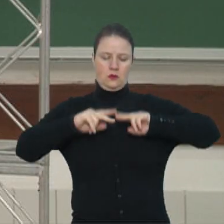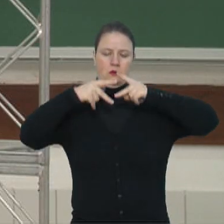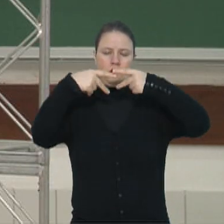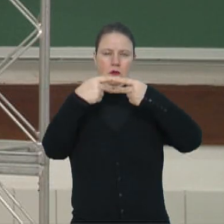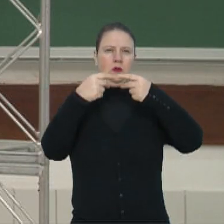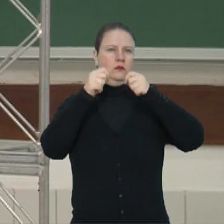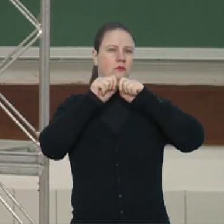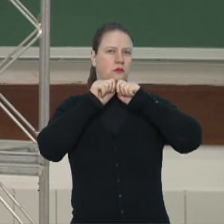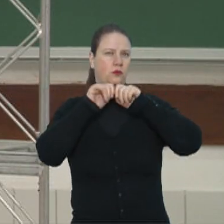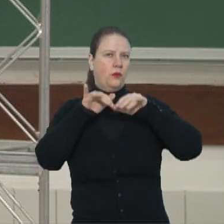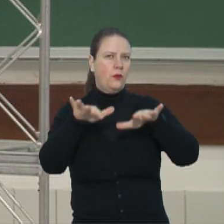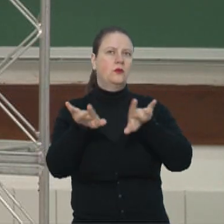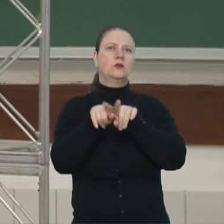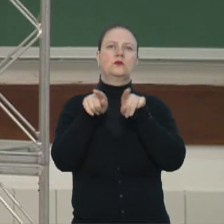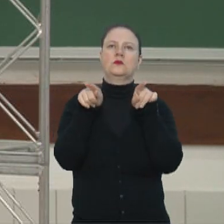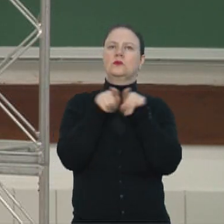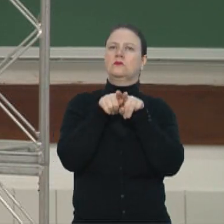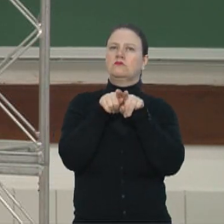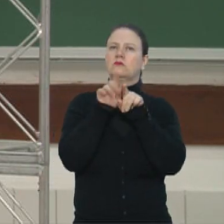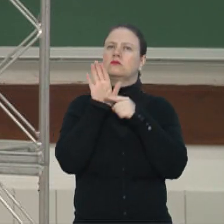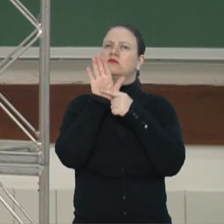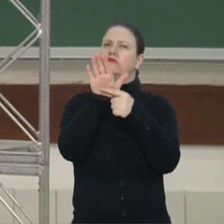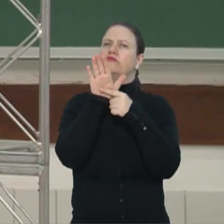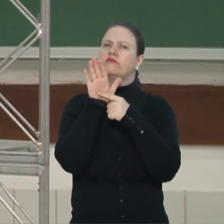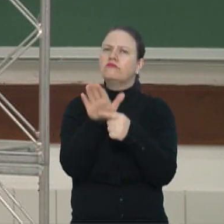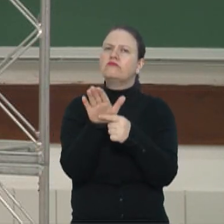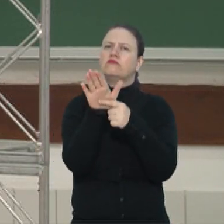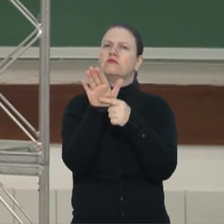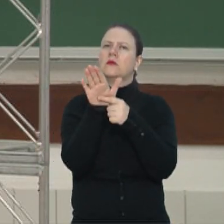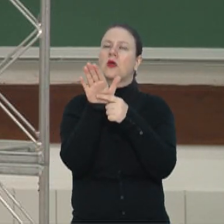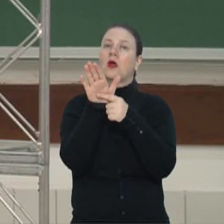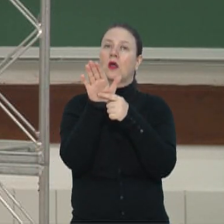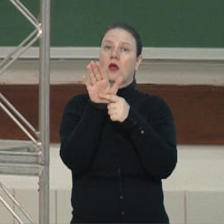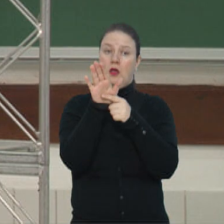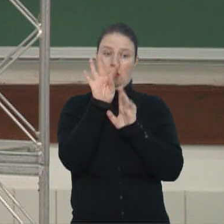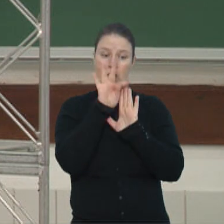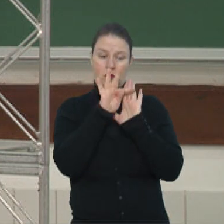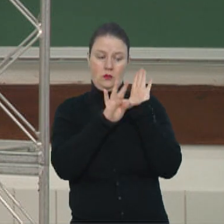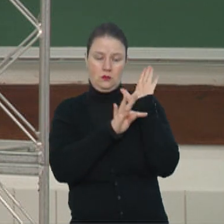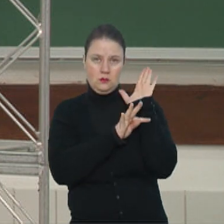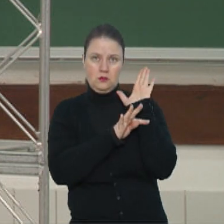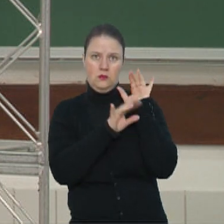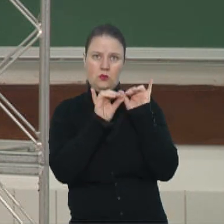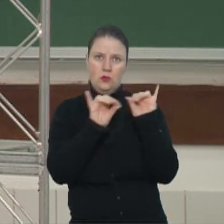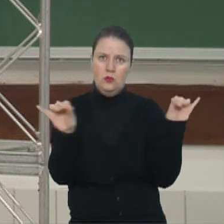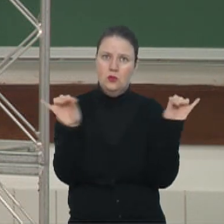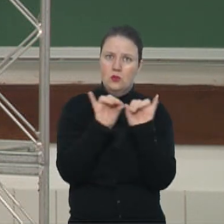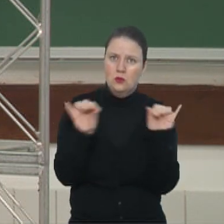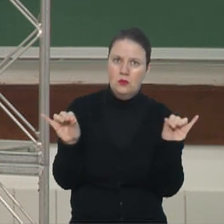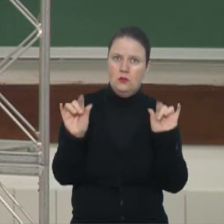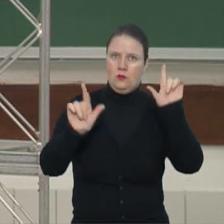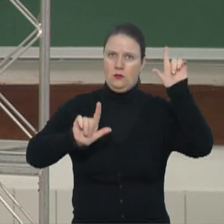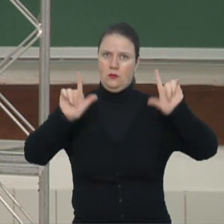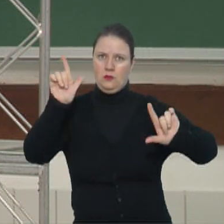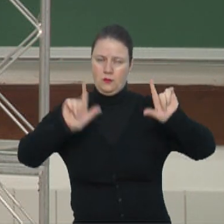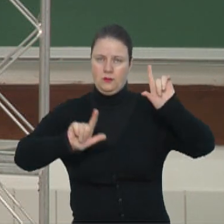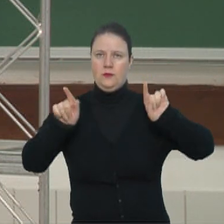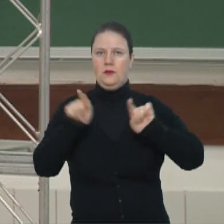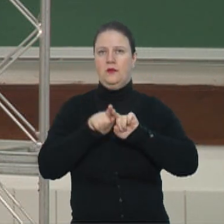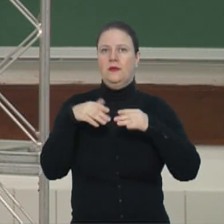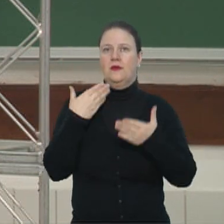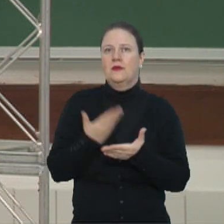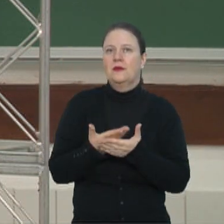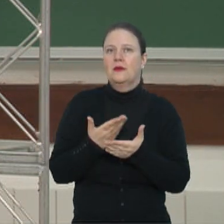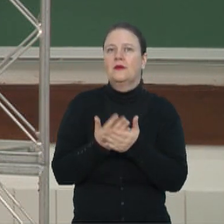e eu mostrei algumas linking words para vocês presentes nos advertisements, nos anúncios publicitários. Então, nossa aula